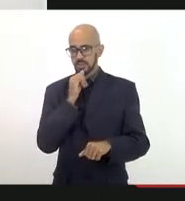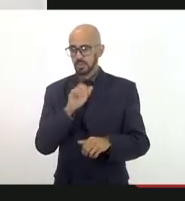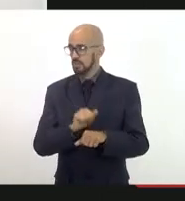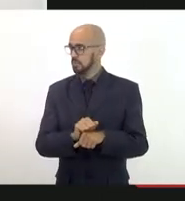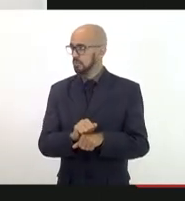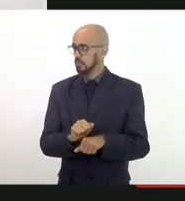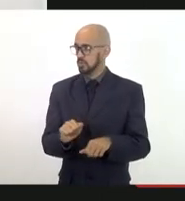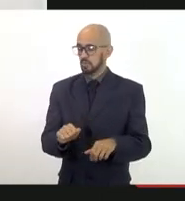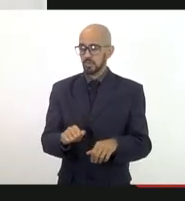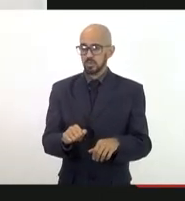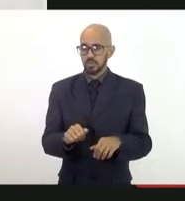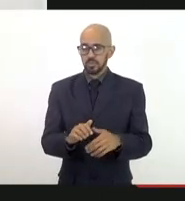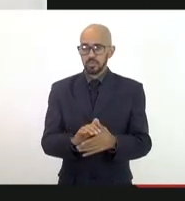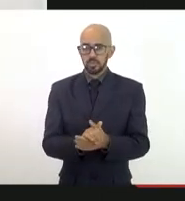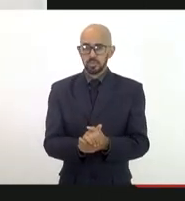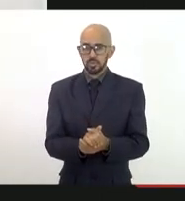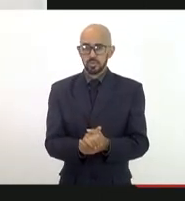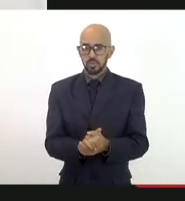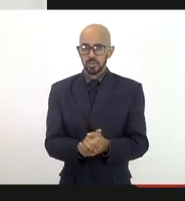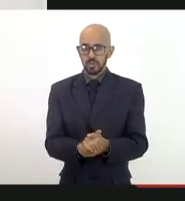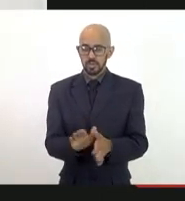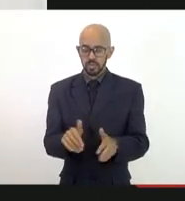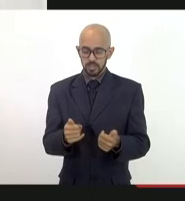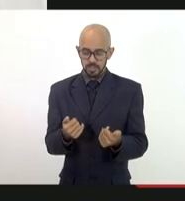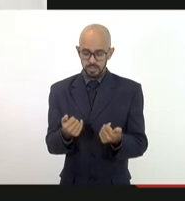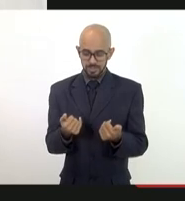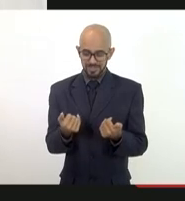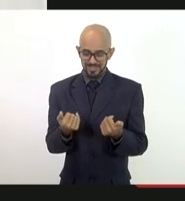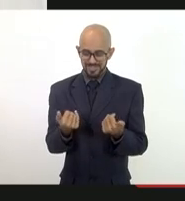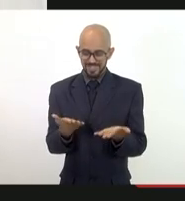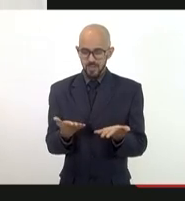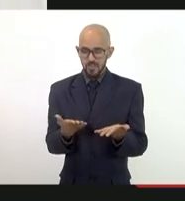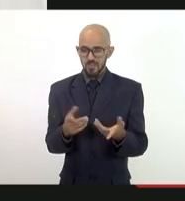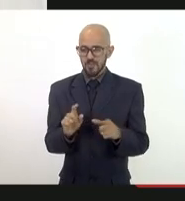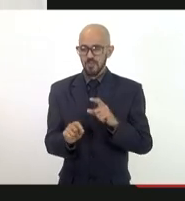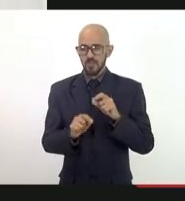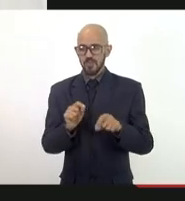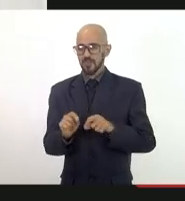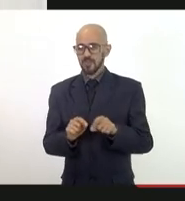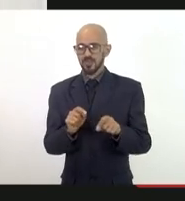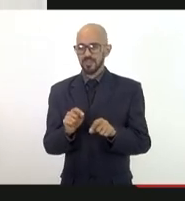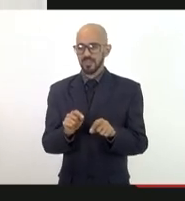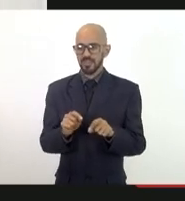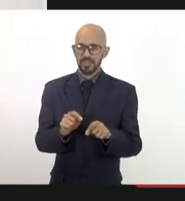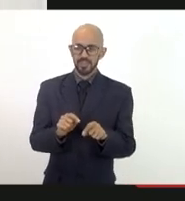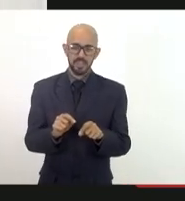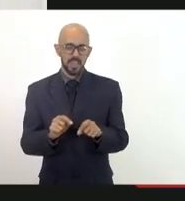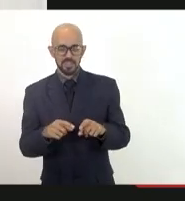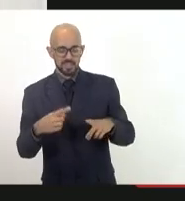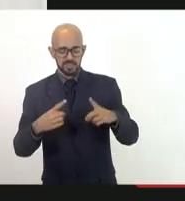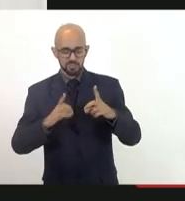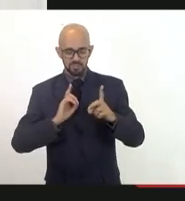comprovariam essa hipótese de essa subnotificação. Então, a condução dessas políticas,